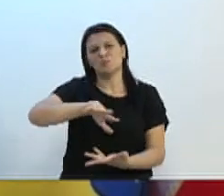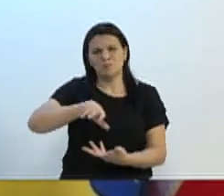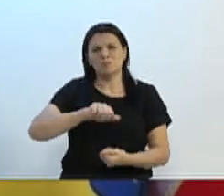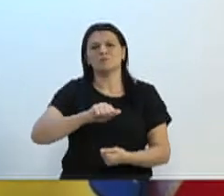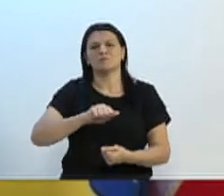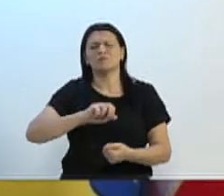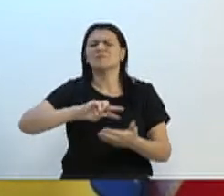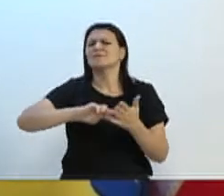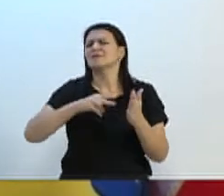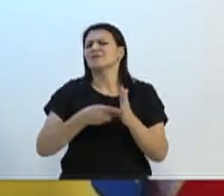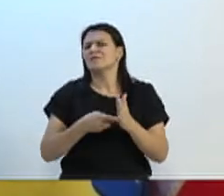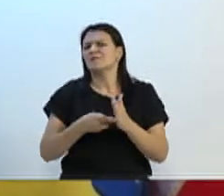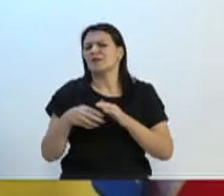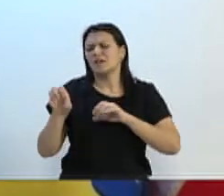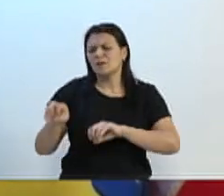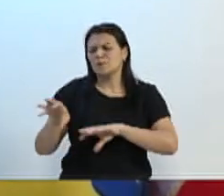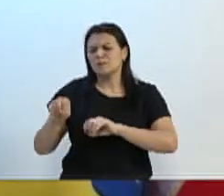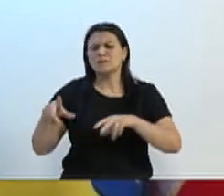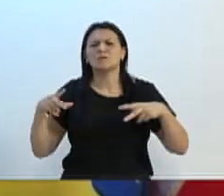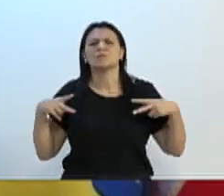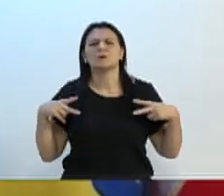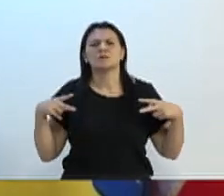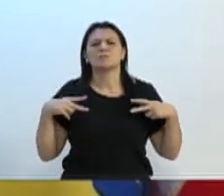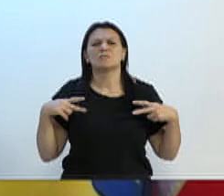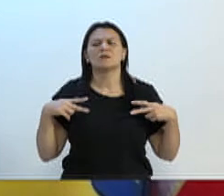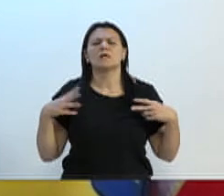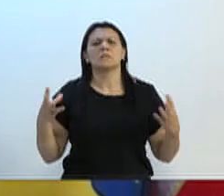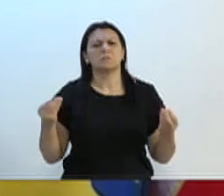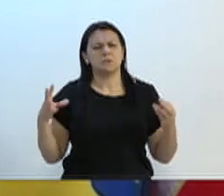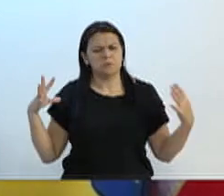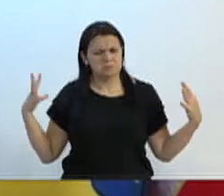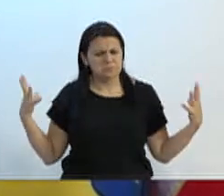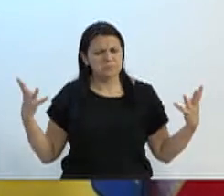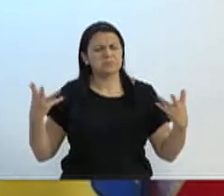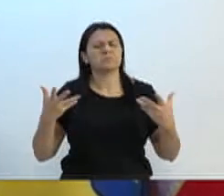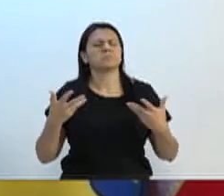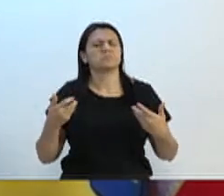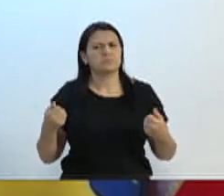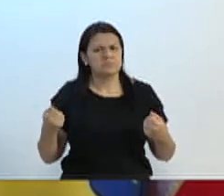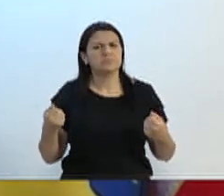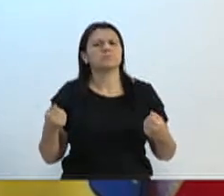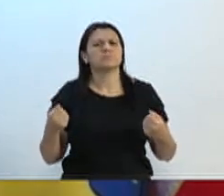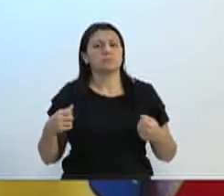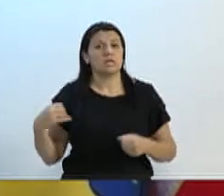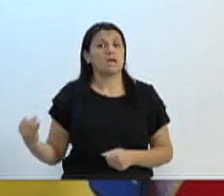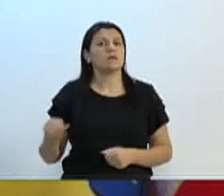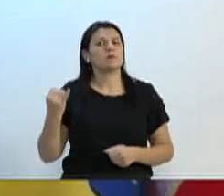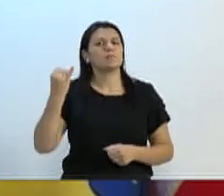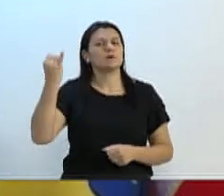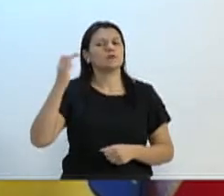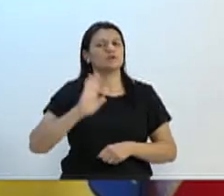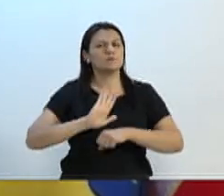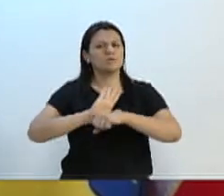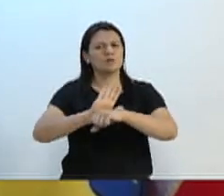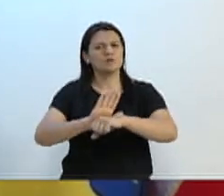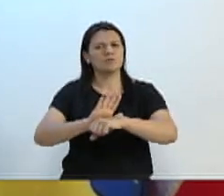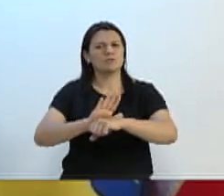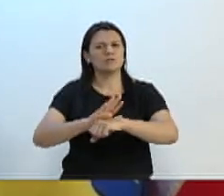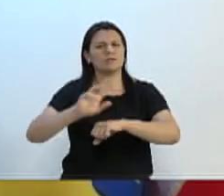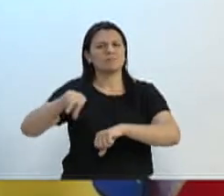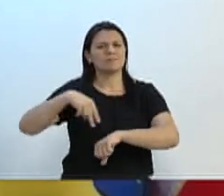no Brasil, ela é feita com muita qualidade e tem grande relevância na contribuição da